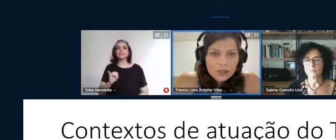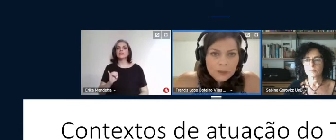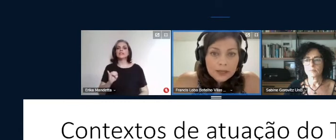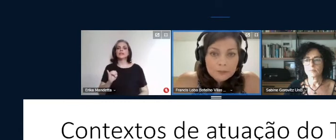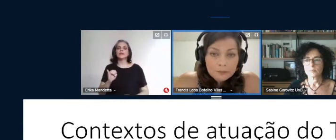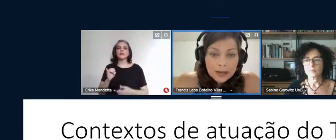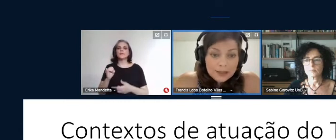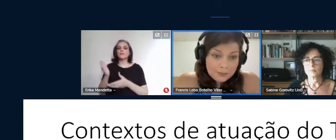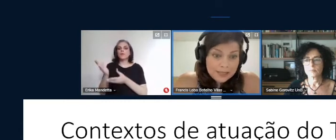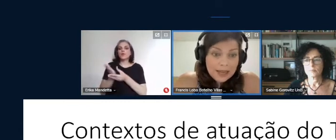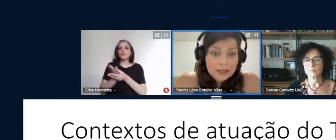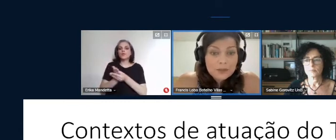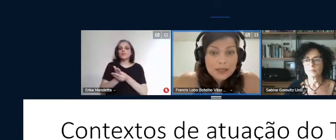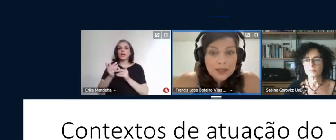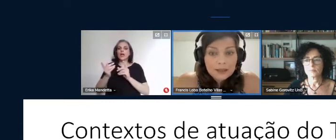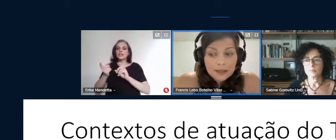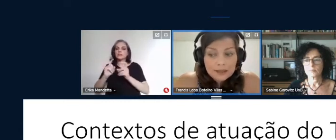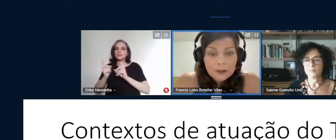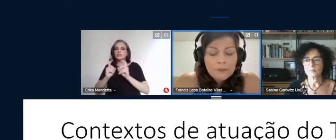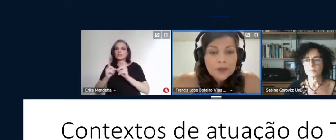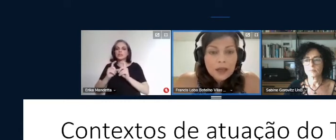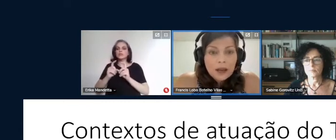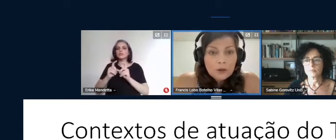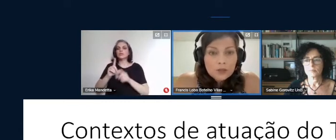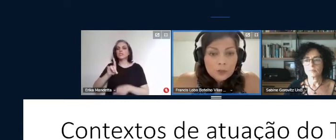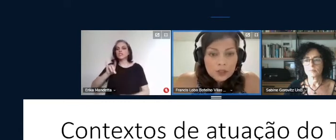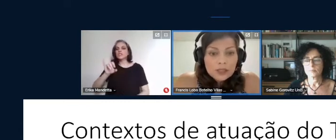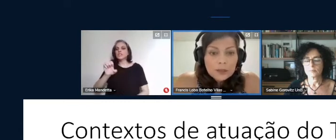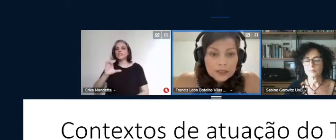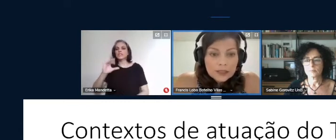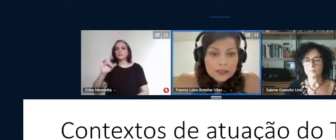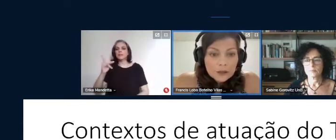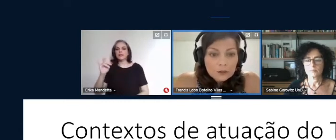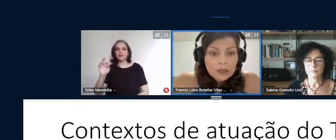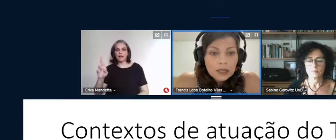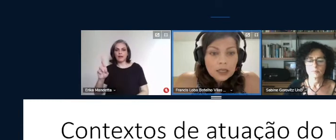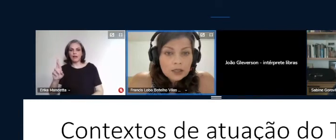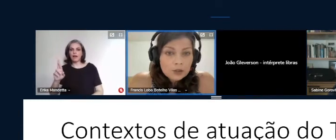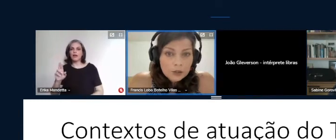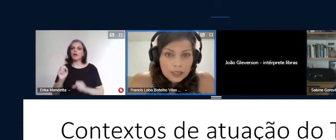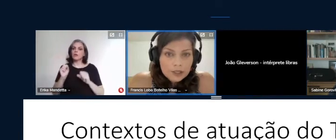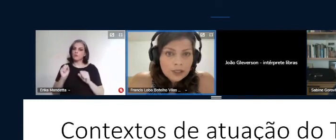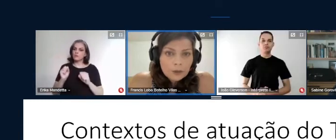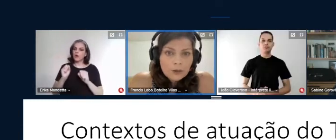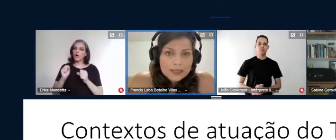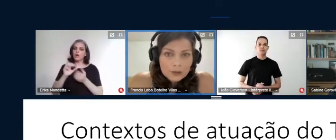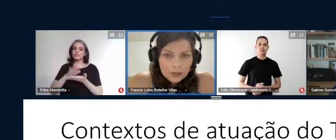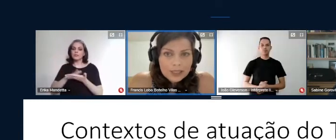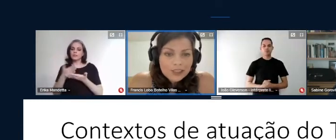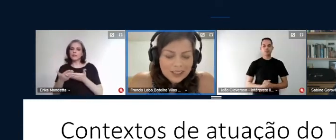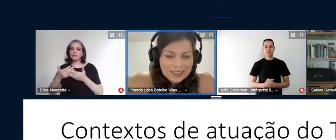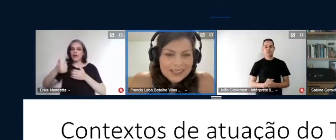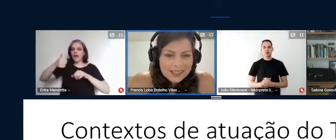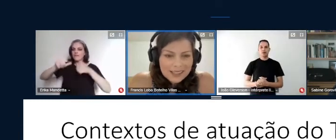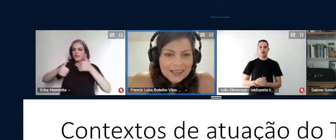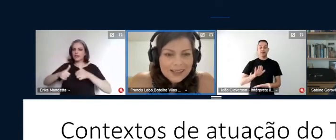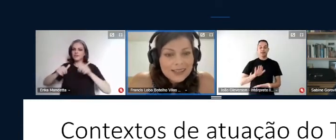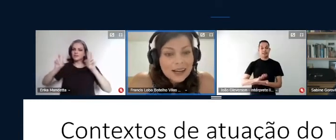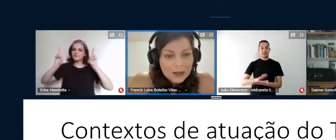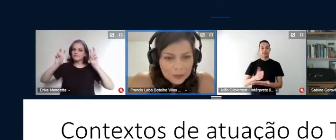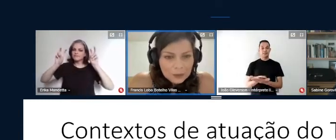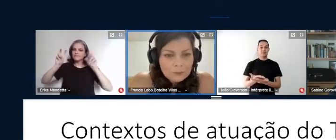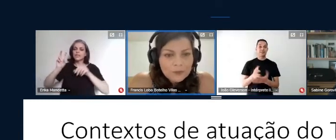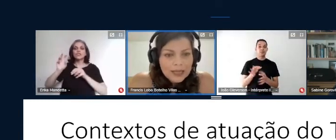então, nós já passaríamos a ter até algum tipo de interpretação jurídica ou fase jurídica nesse